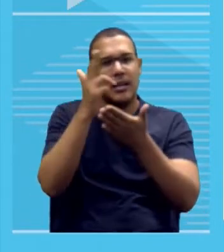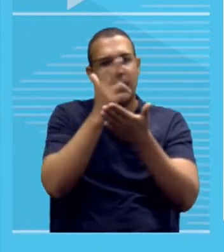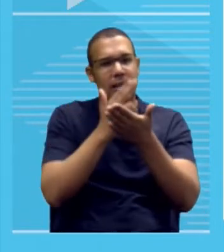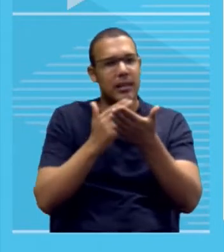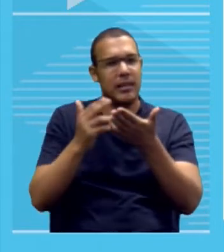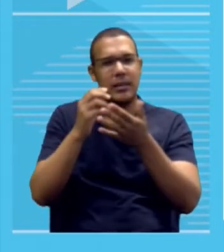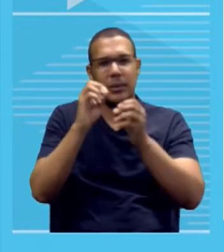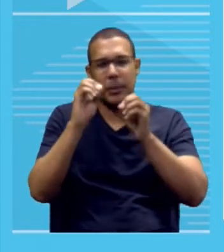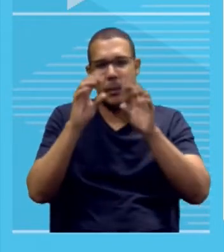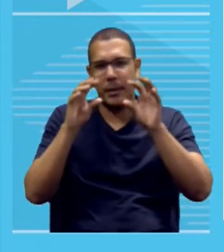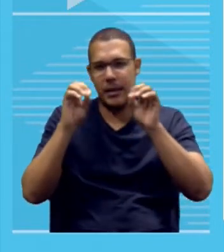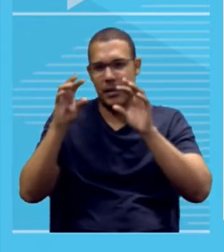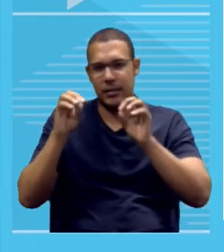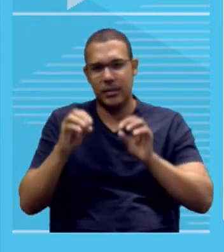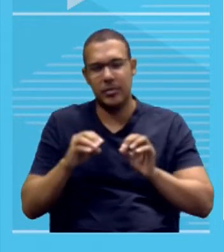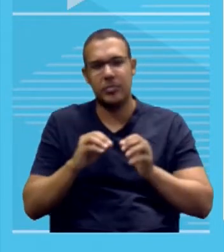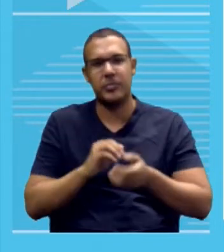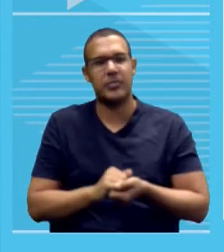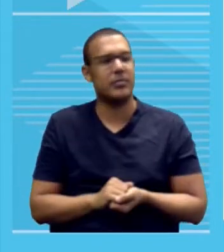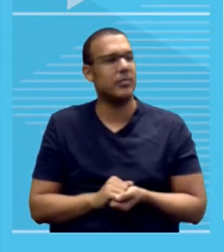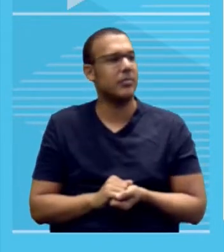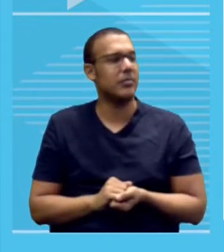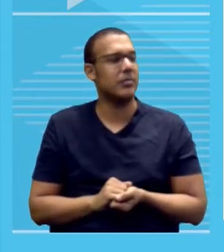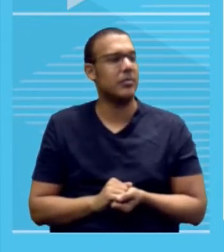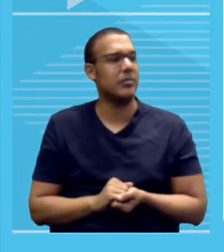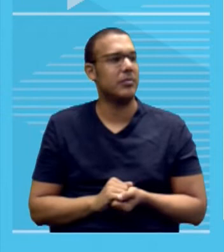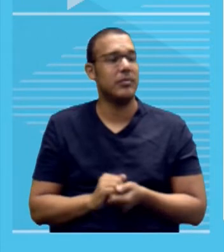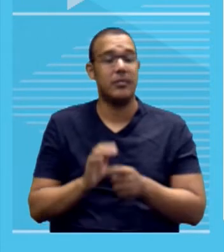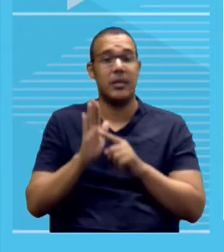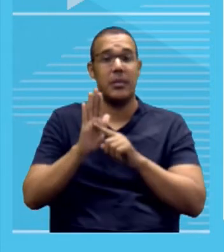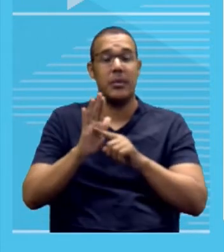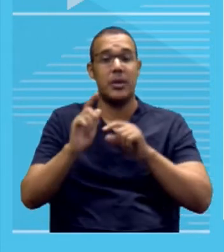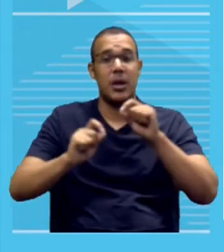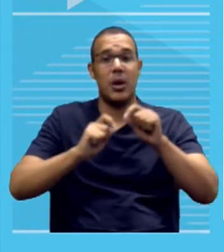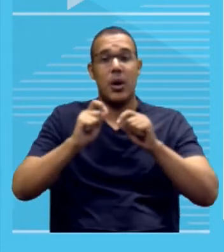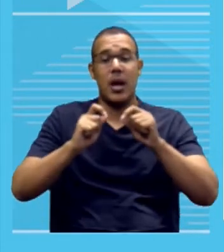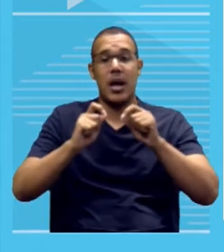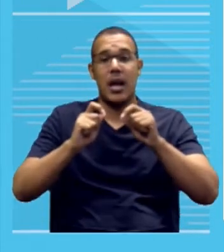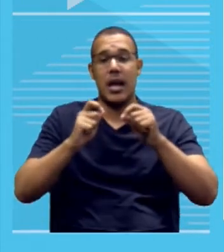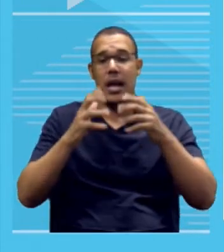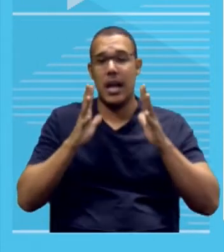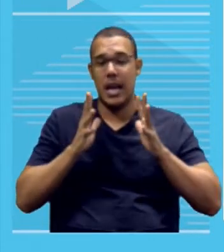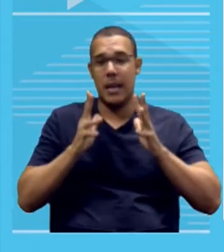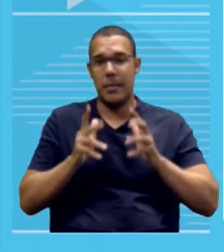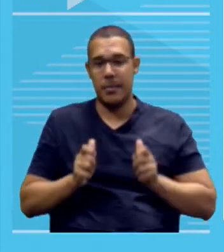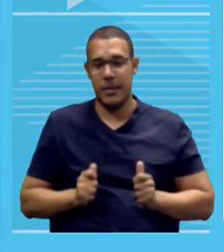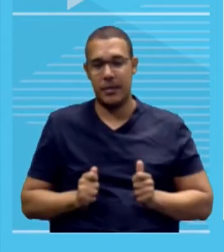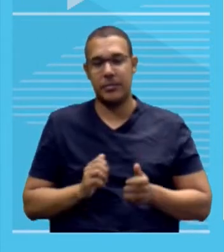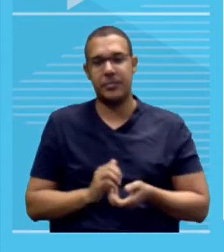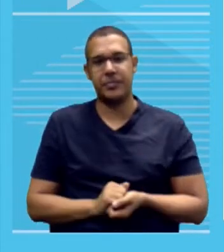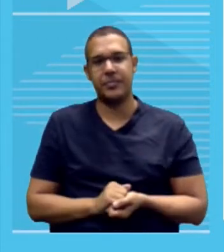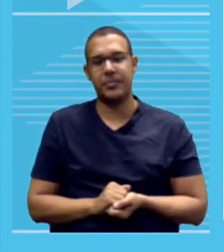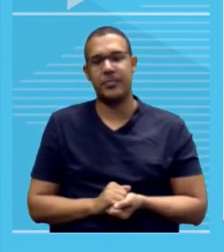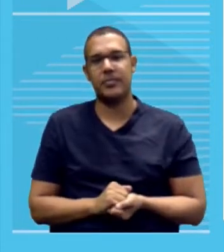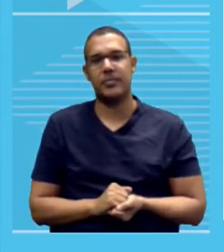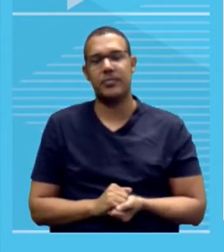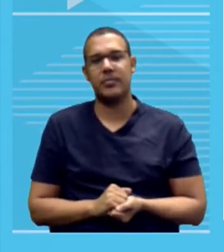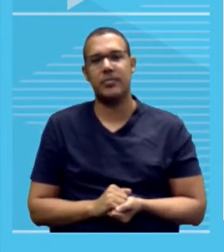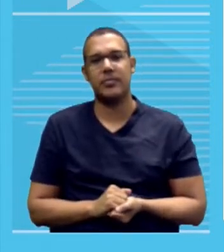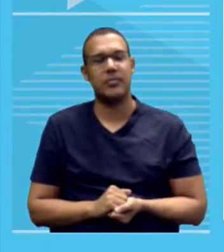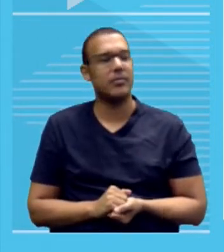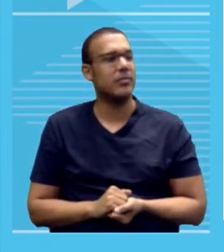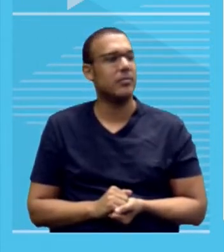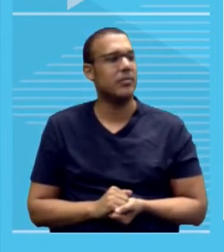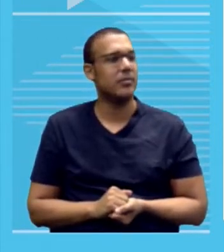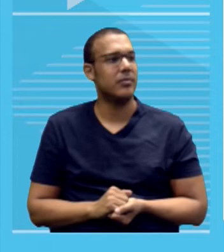pecinhas brilhantes ó para mostrar o que gente limpeza consegue perceber isso pois é gente aqui